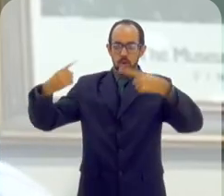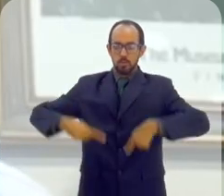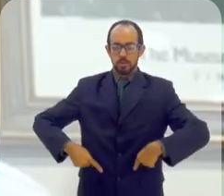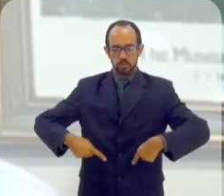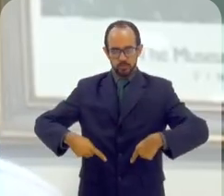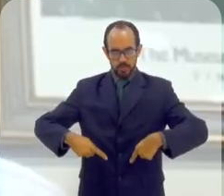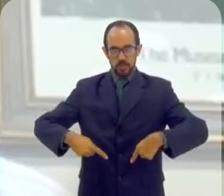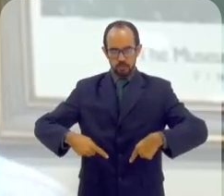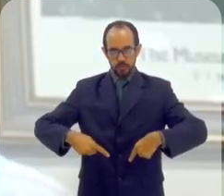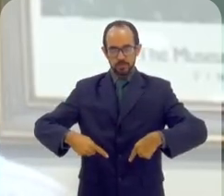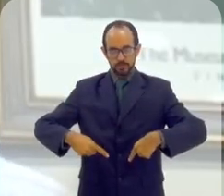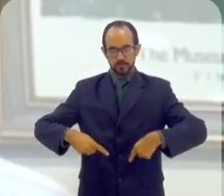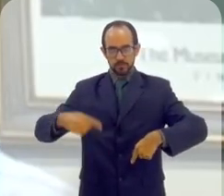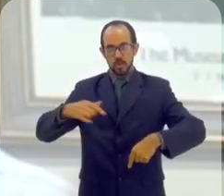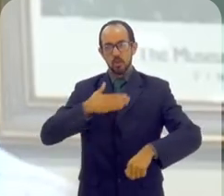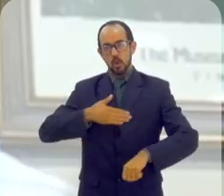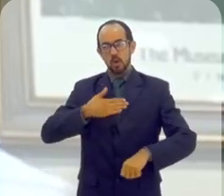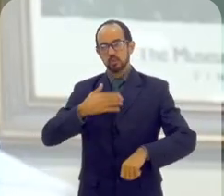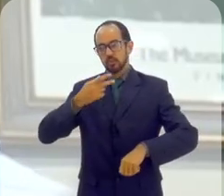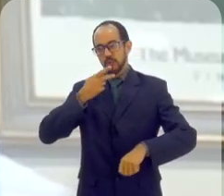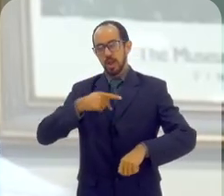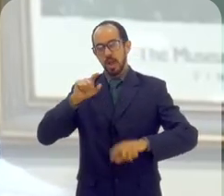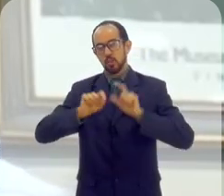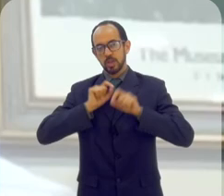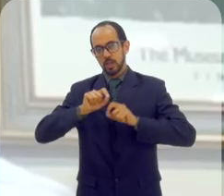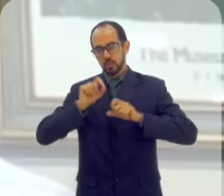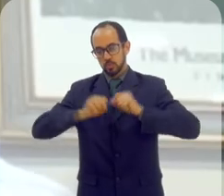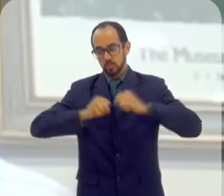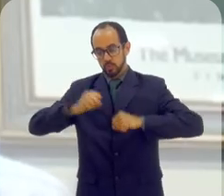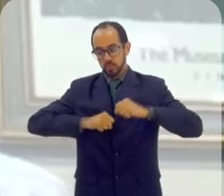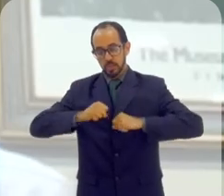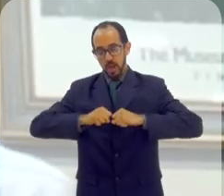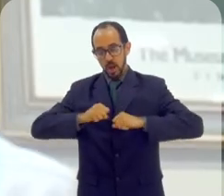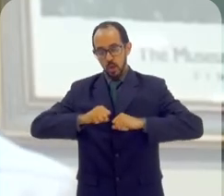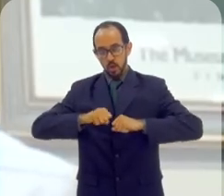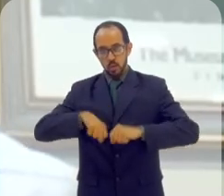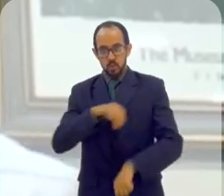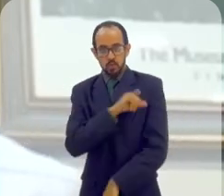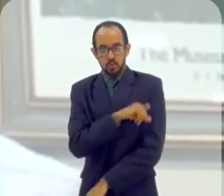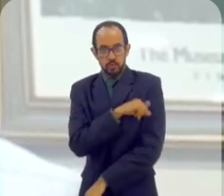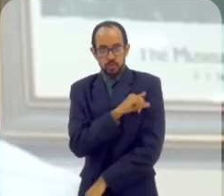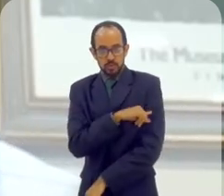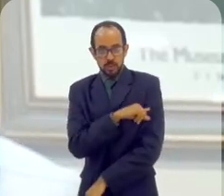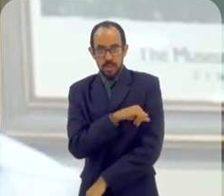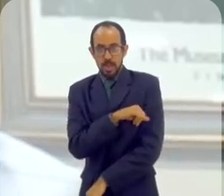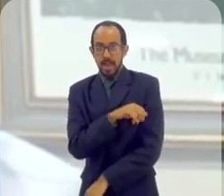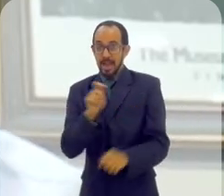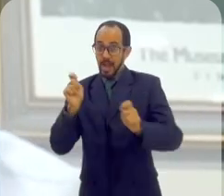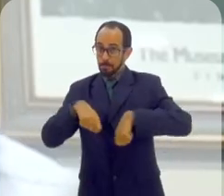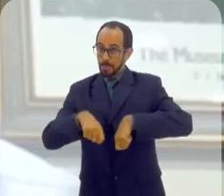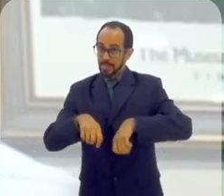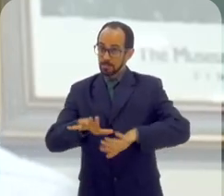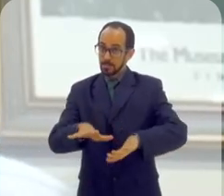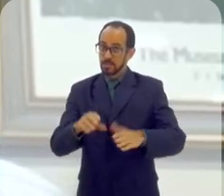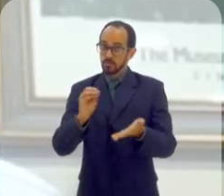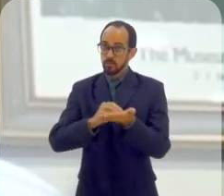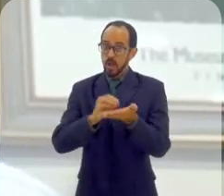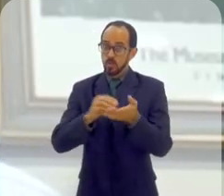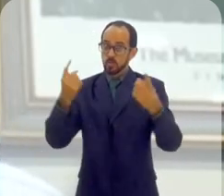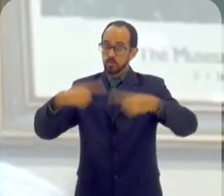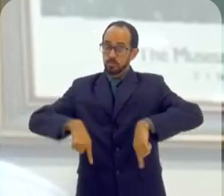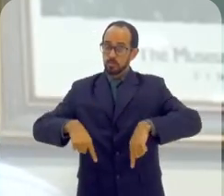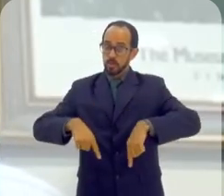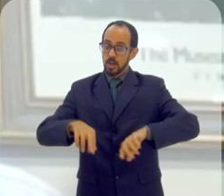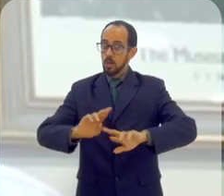competitividade eu gosto sempre de citar um Industrial Fluminense ele é extremamente competente mas ele não é competitivo e